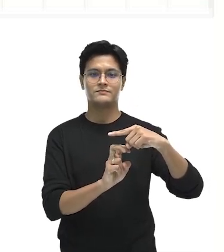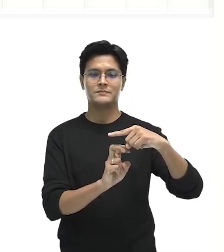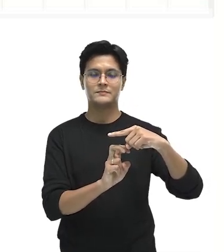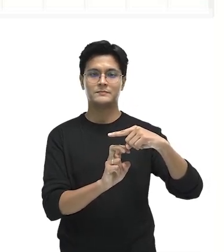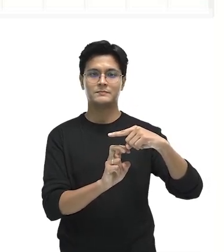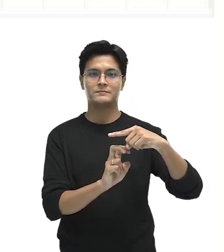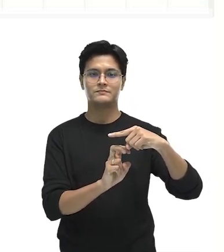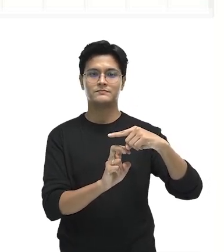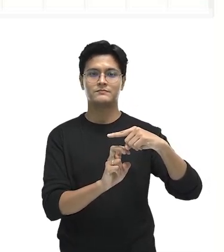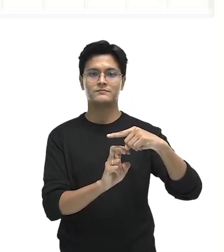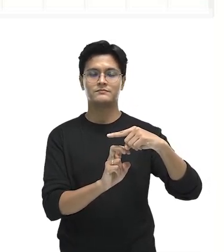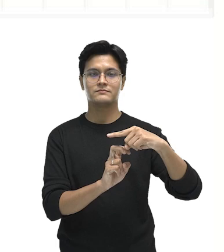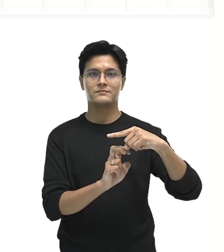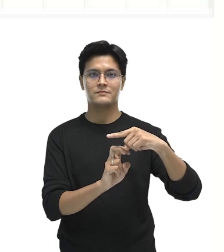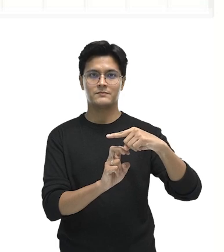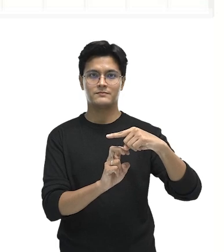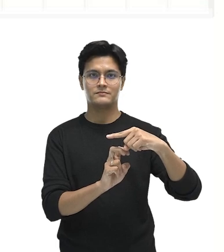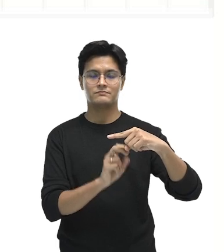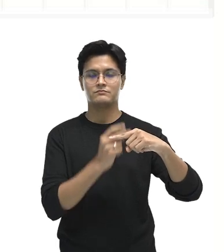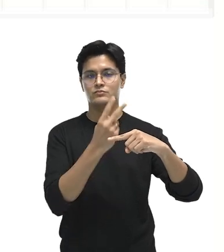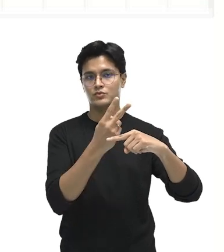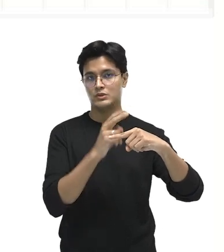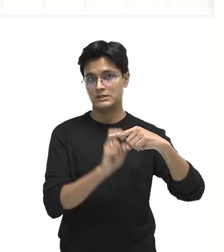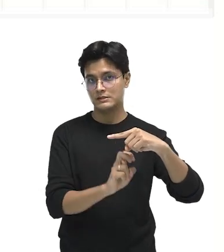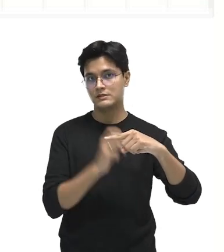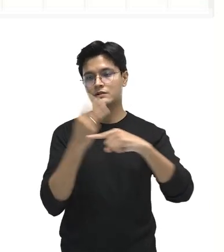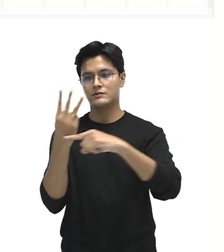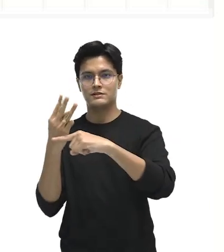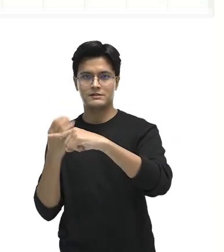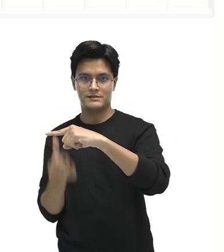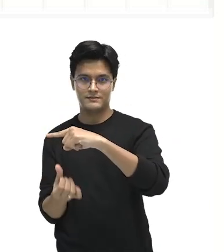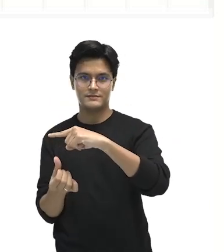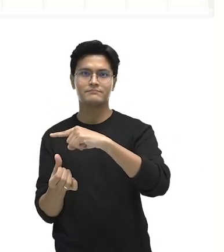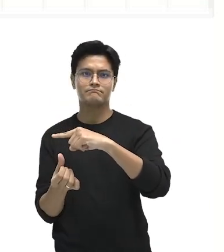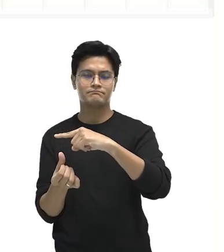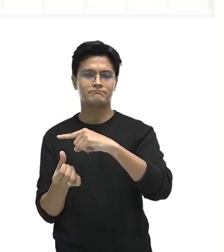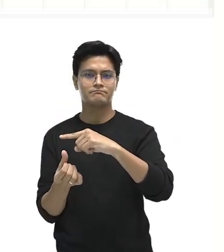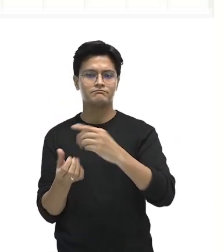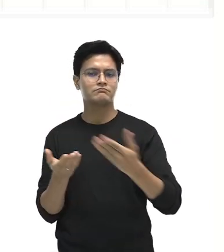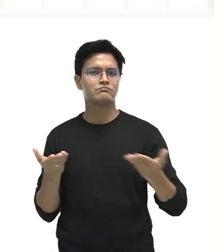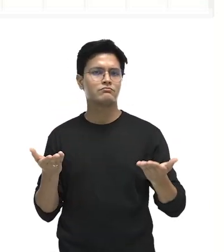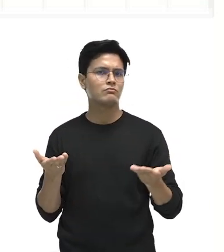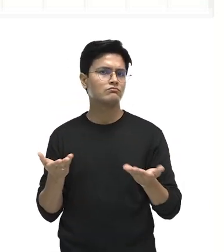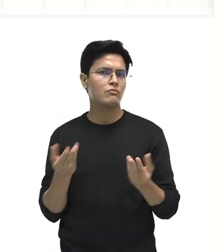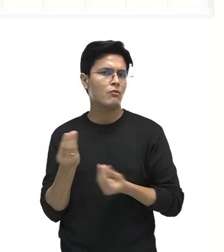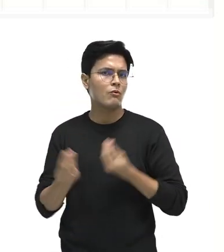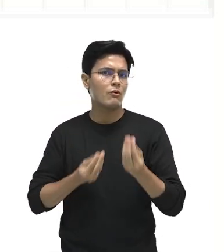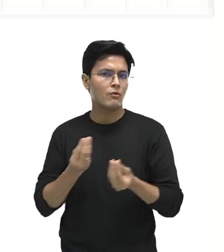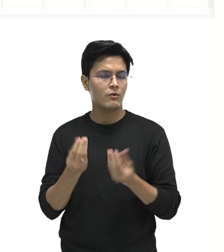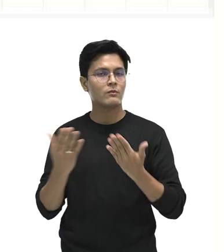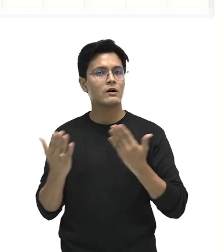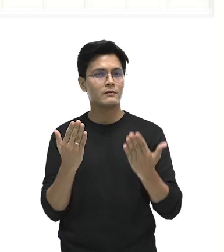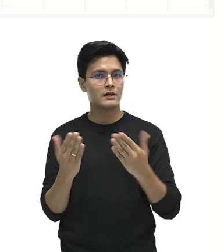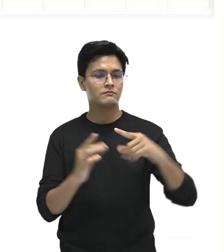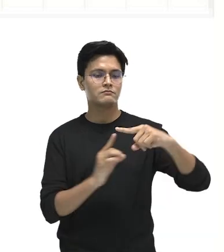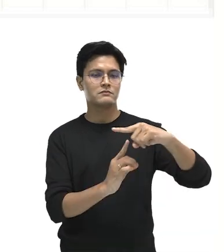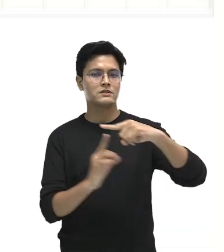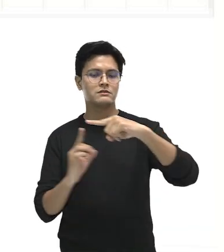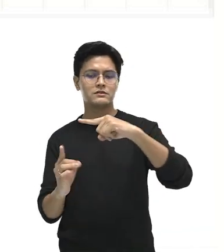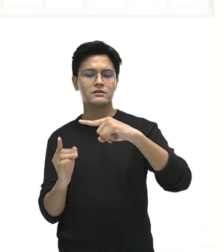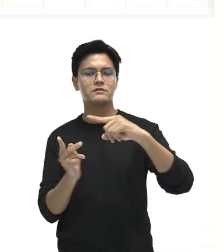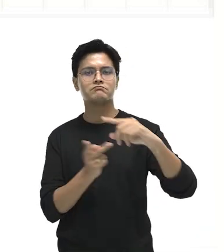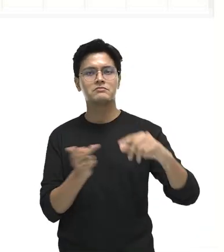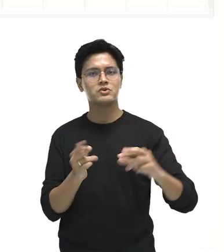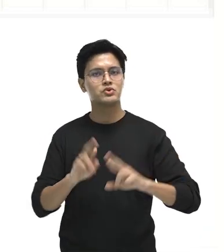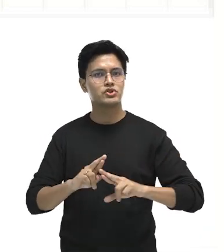2 sobre 5 e 3 sobre 6. E agora? Veja, os denominadores são diferentes, né? Não dá para a gente